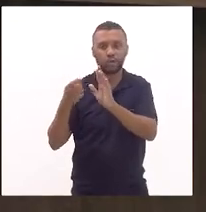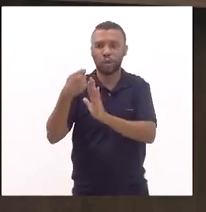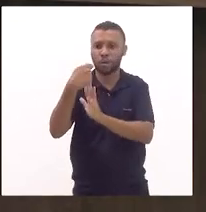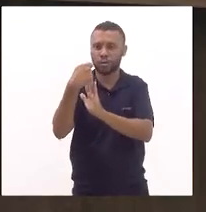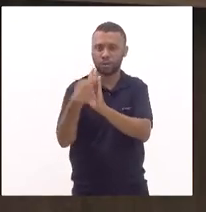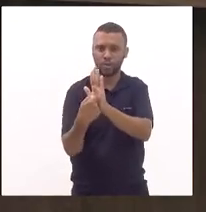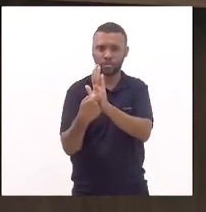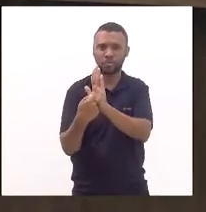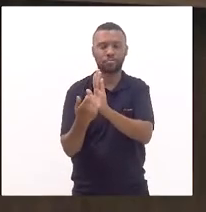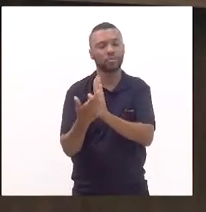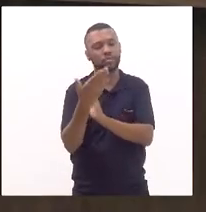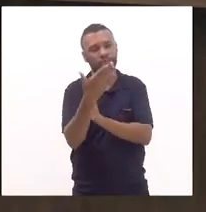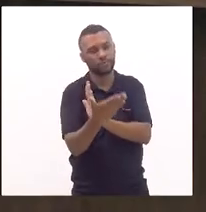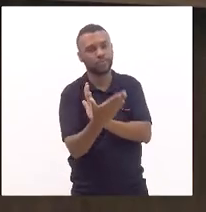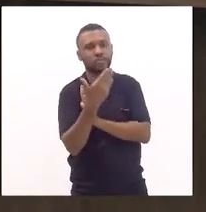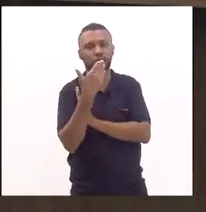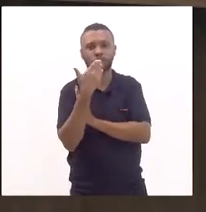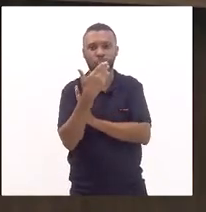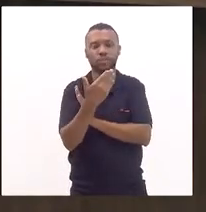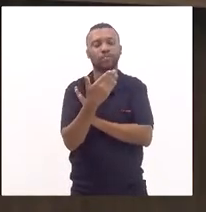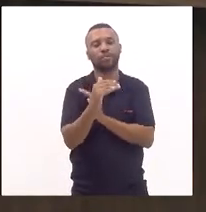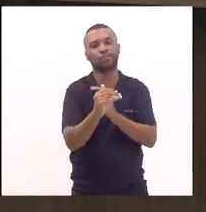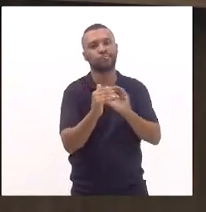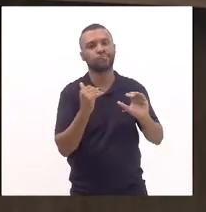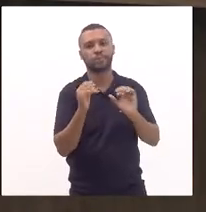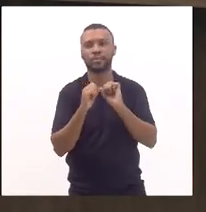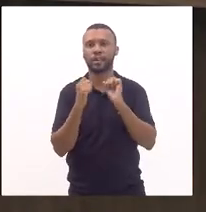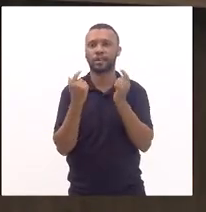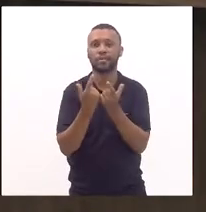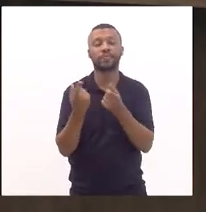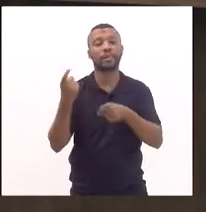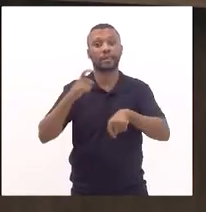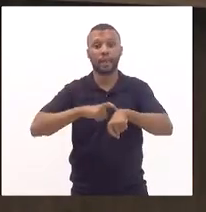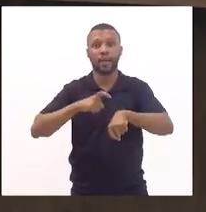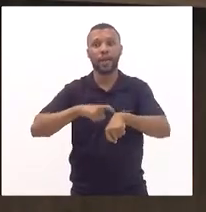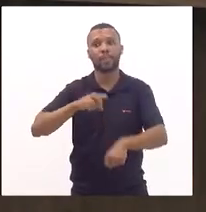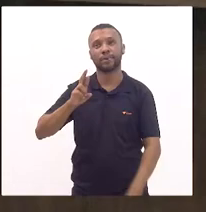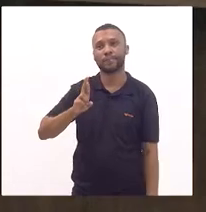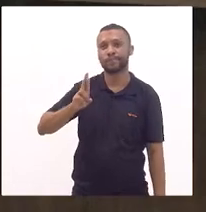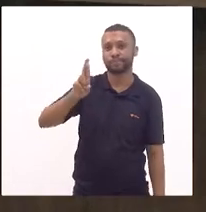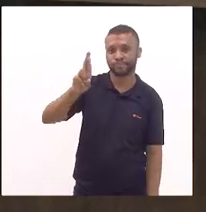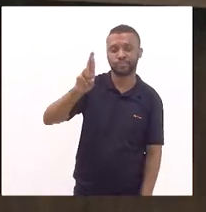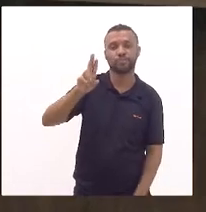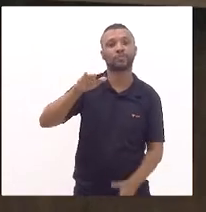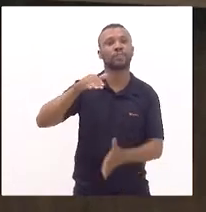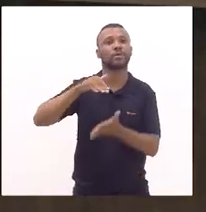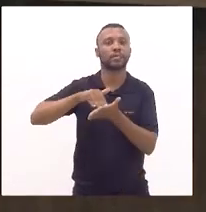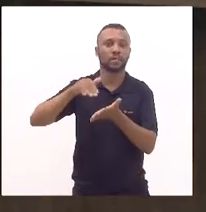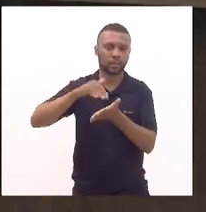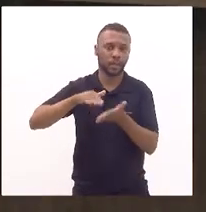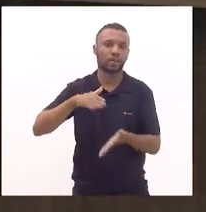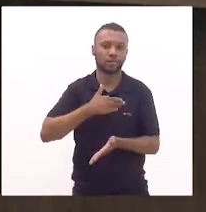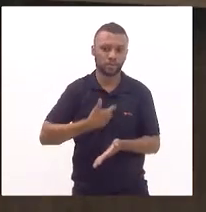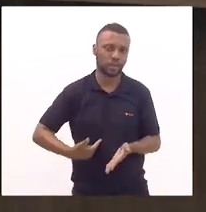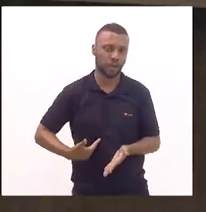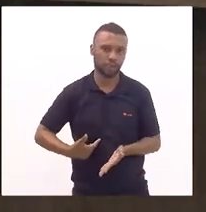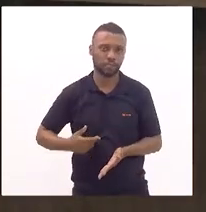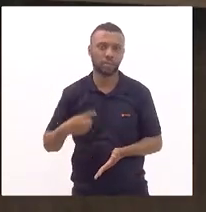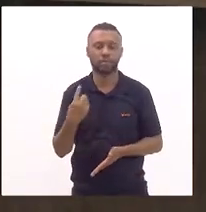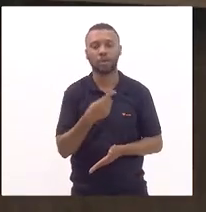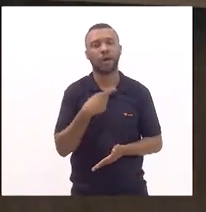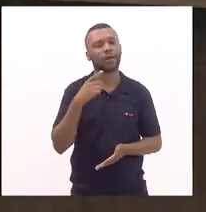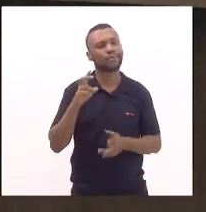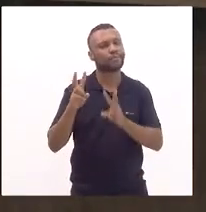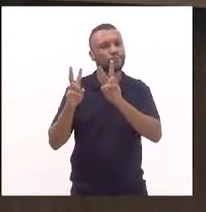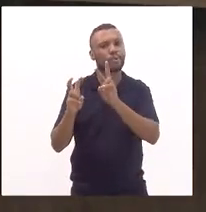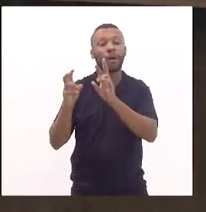que Vossa Excelência mandou a essa casa na época em que comandou a Polícia Civil, foi secretário de Estado. Nós fazíamos aqui menção